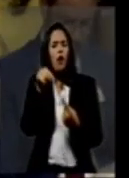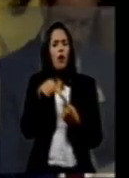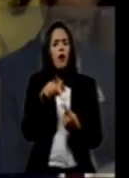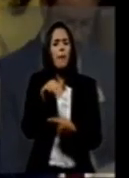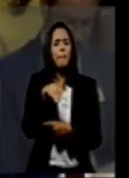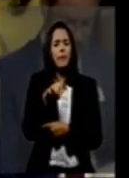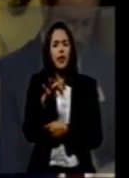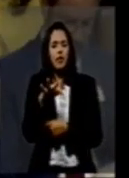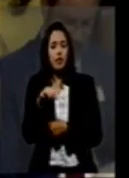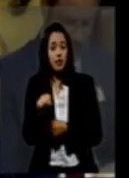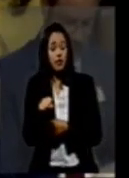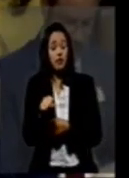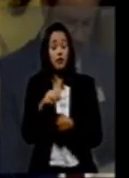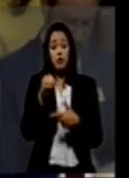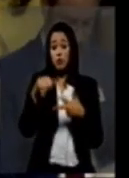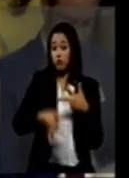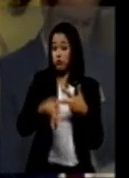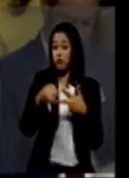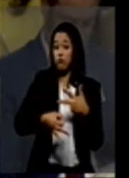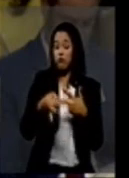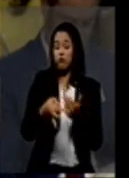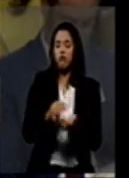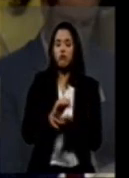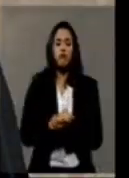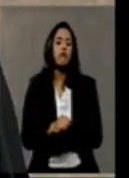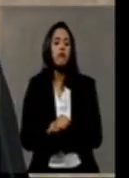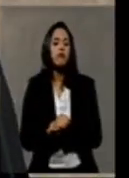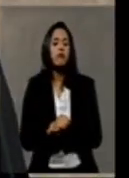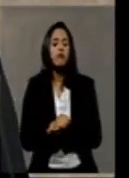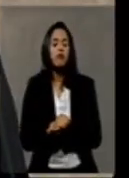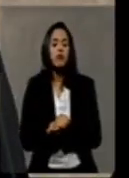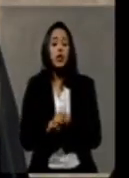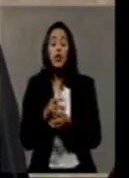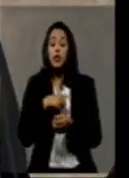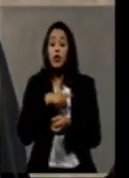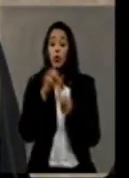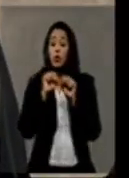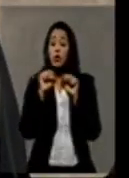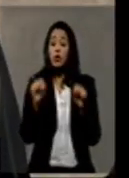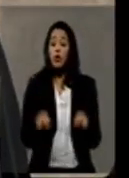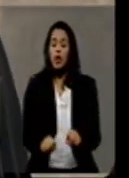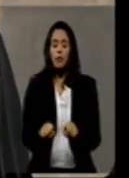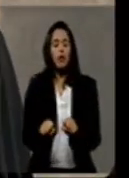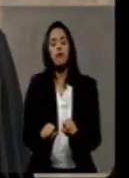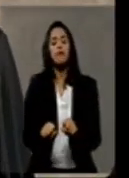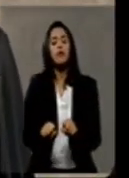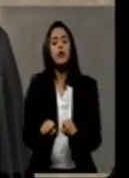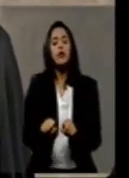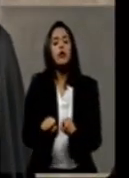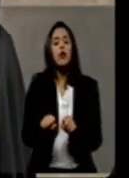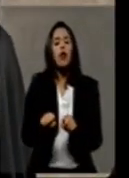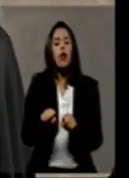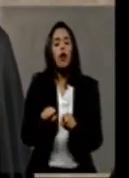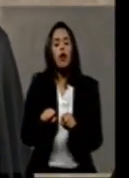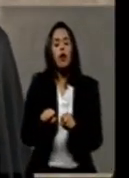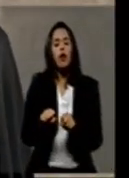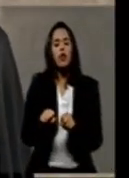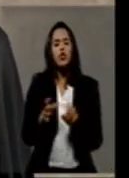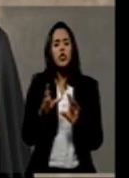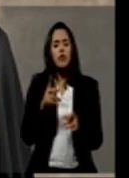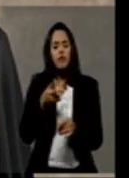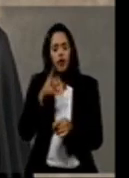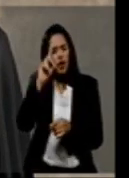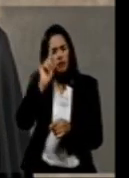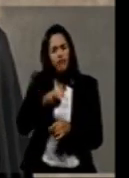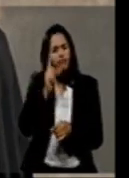poder judiciário a nacionalização do sistema eletrônico de execução unificada e entre tantos outros